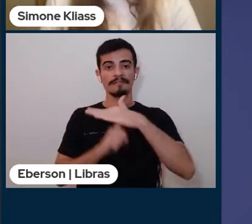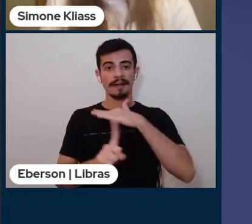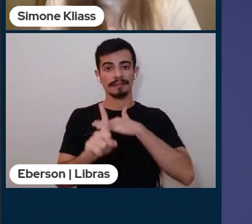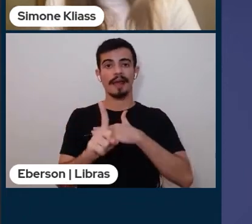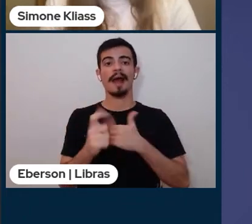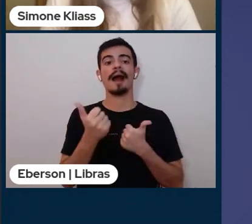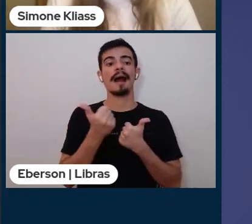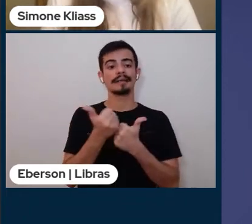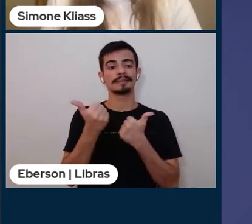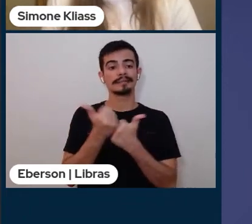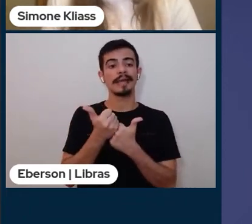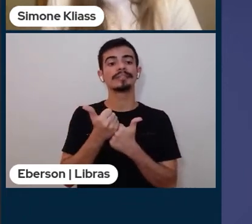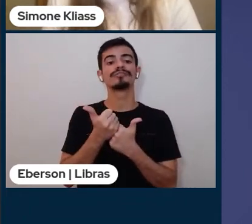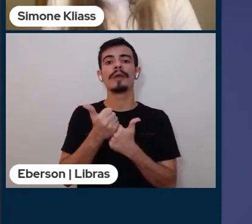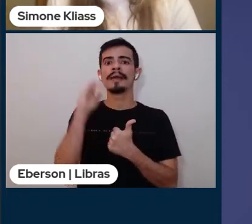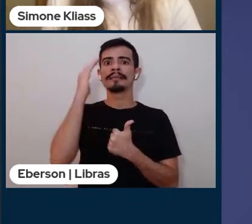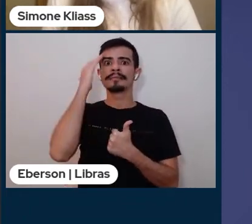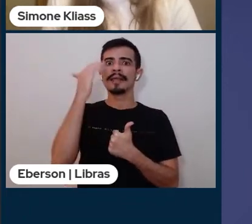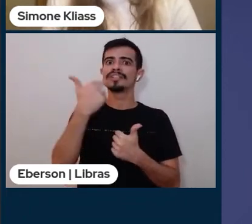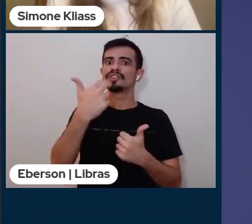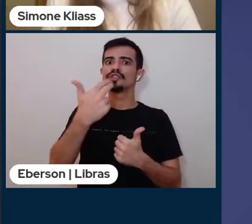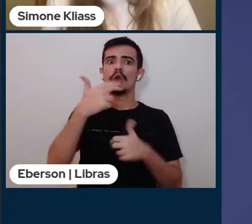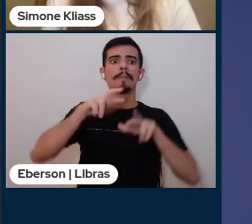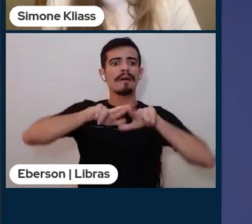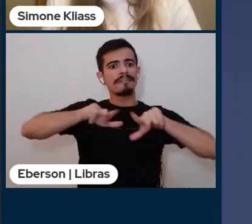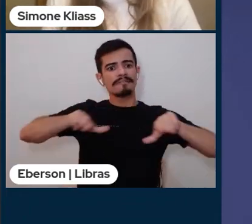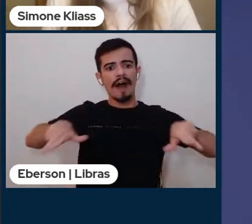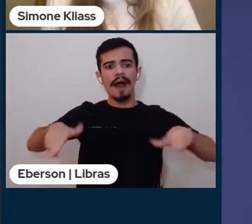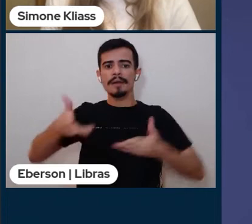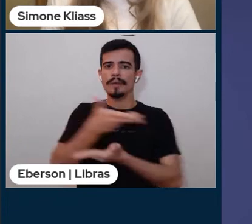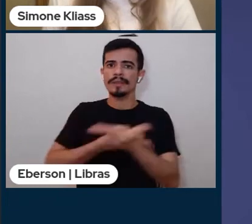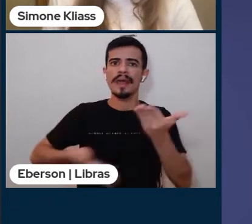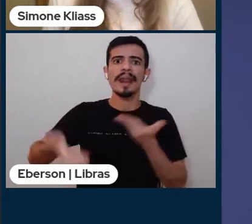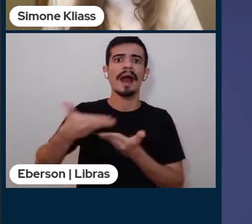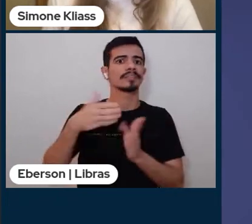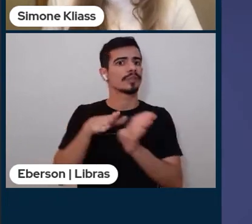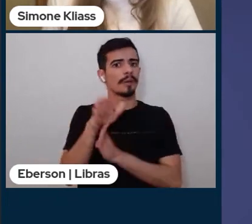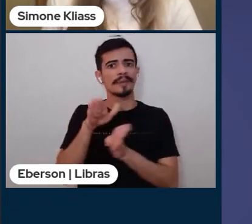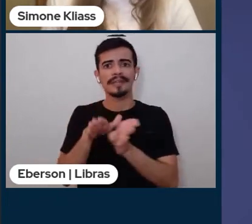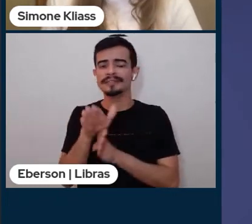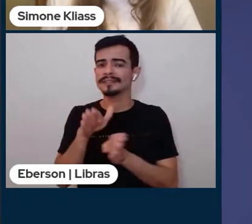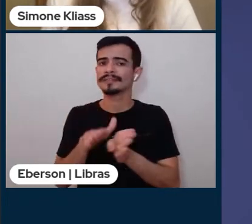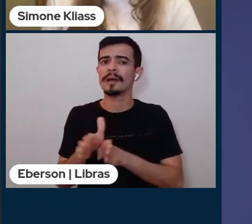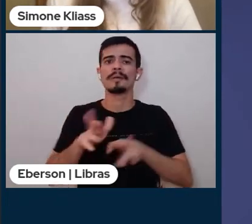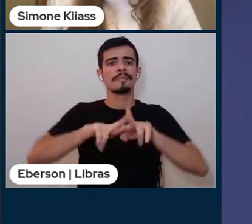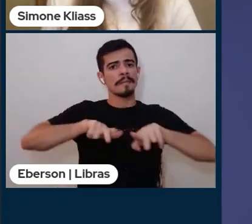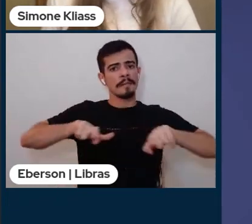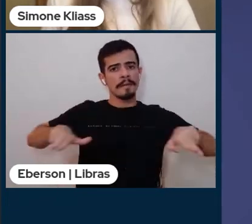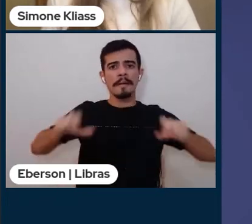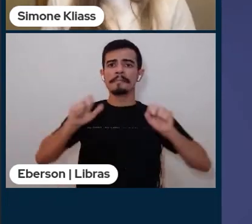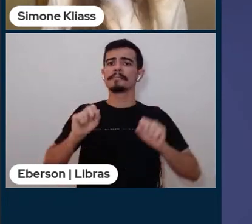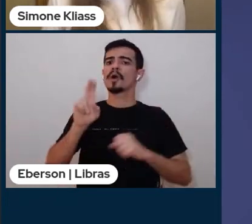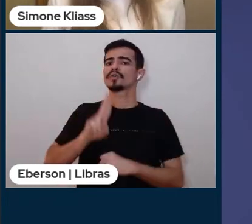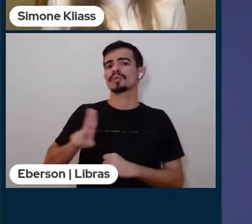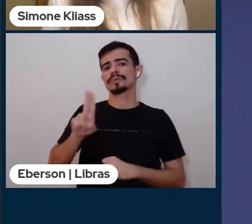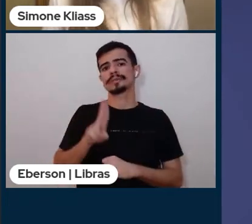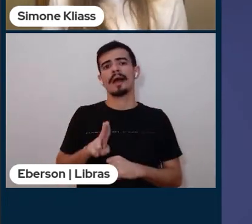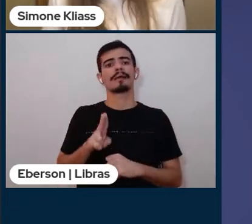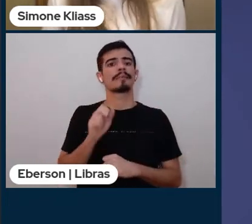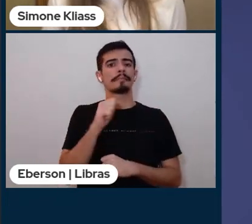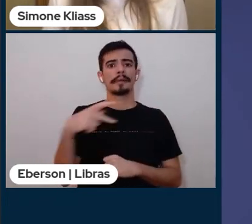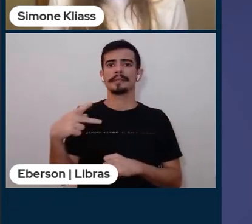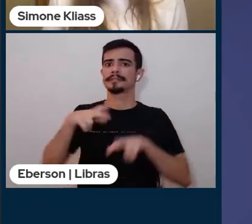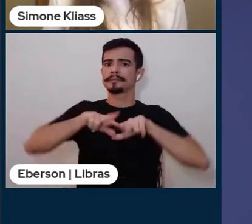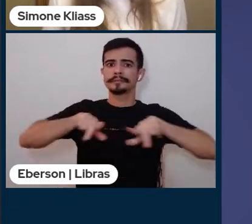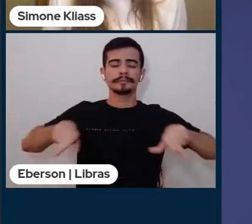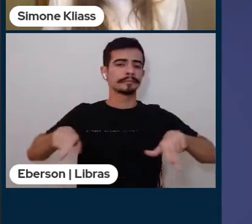que entendem diversos idiomas interagem fazem recomendações e podem ser utilizados em variadas aplicações como em games